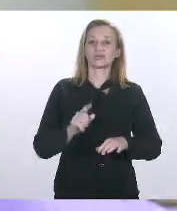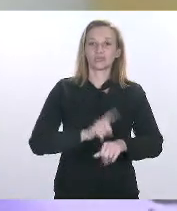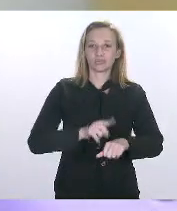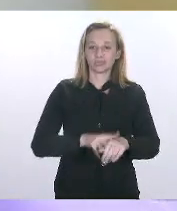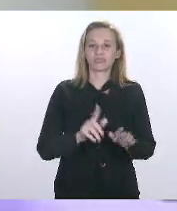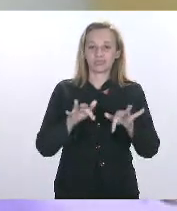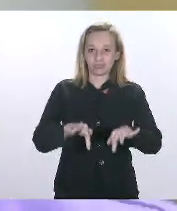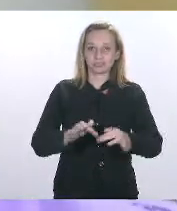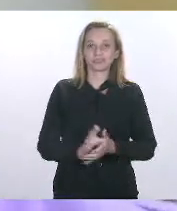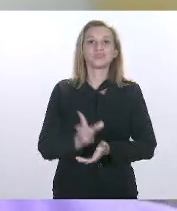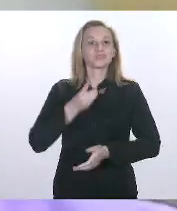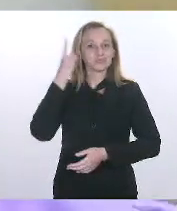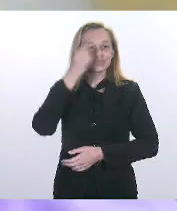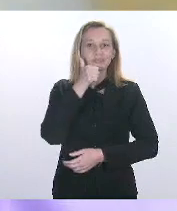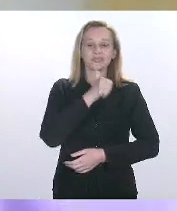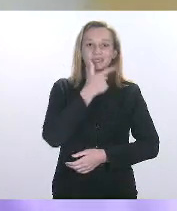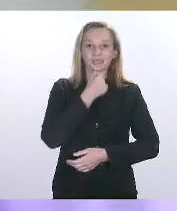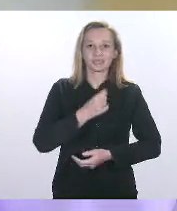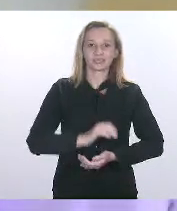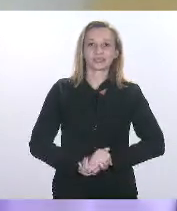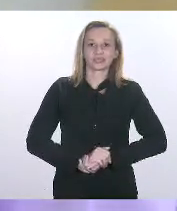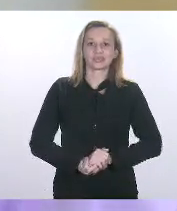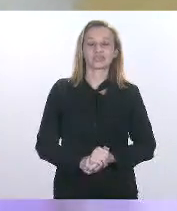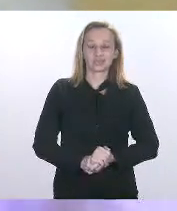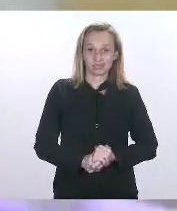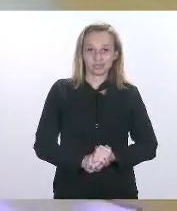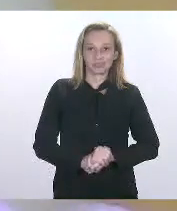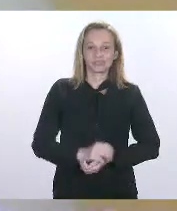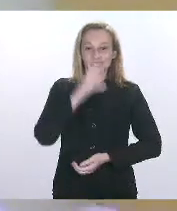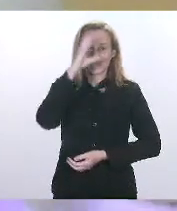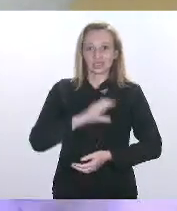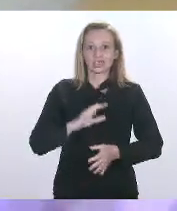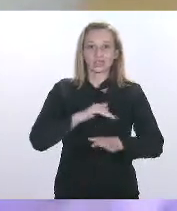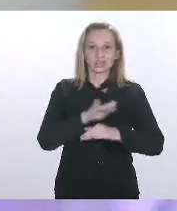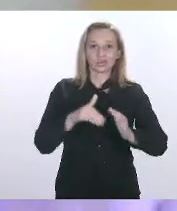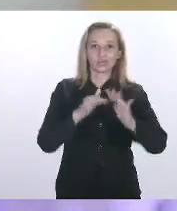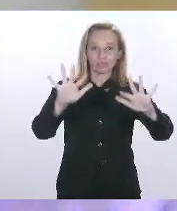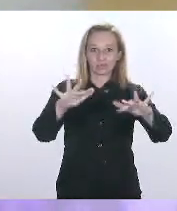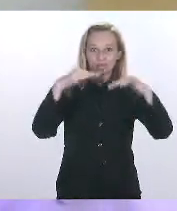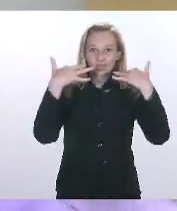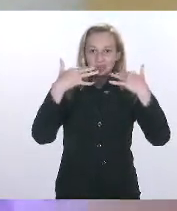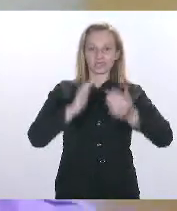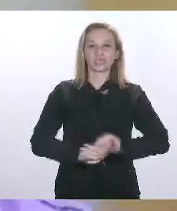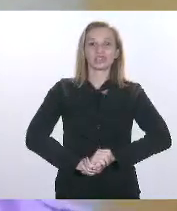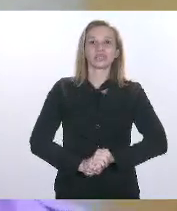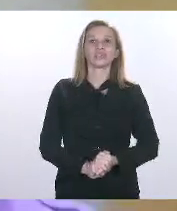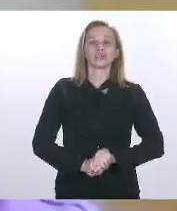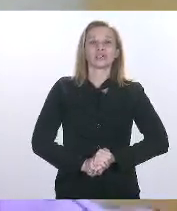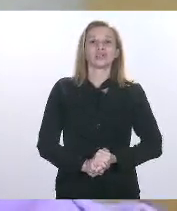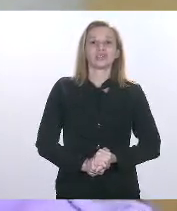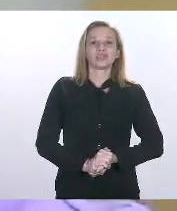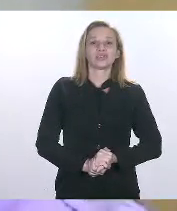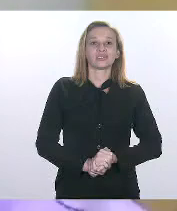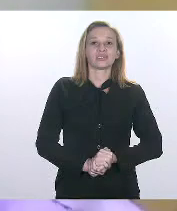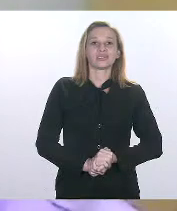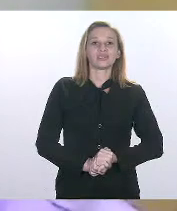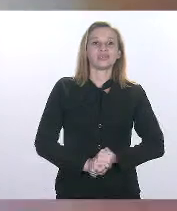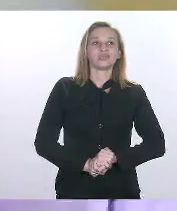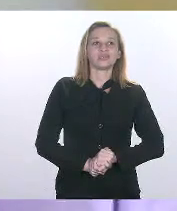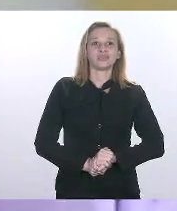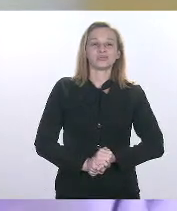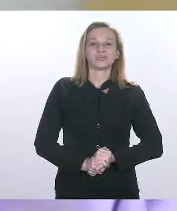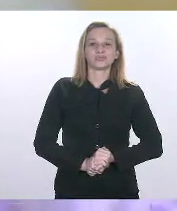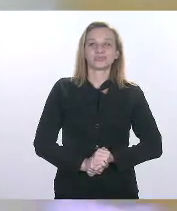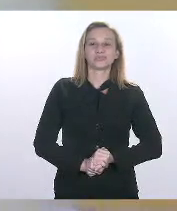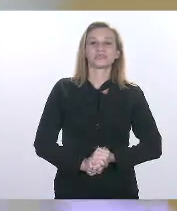deputadas, senhores deputados, cidadãs e cidadãos que nos assistem pela TV Alerj, nos seguem pelas